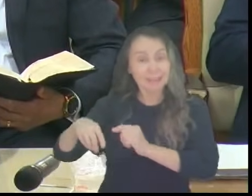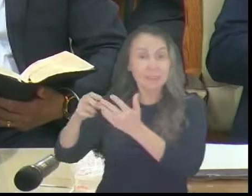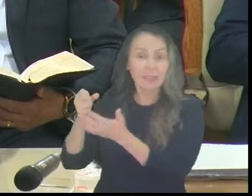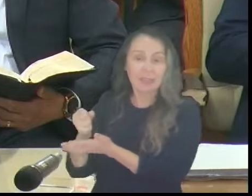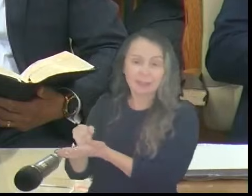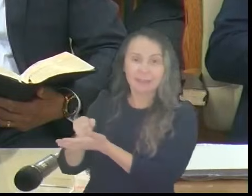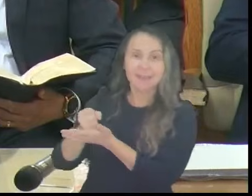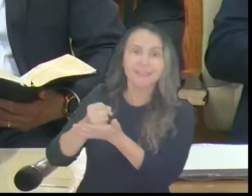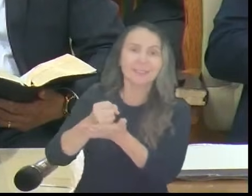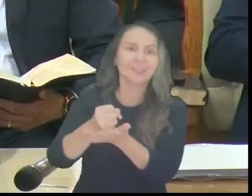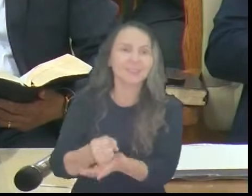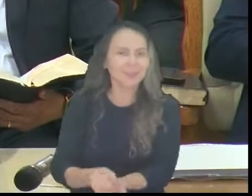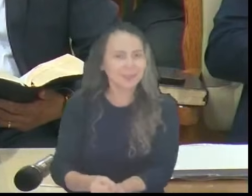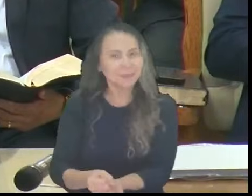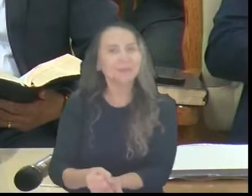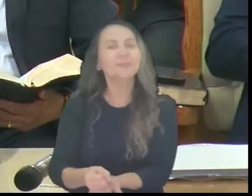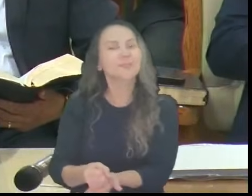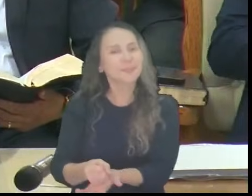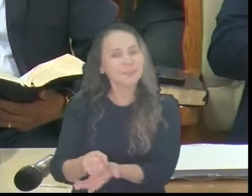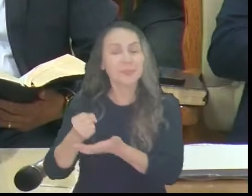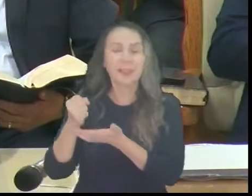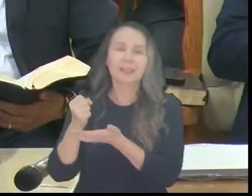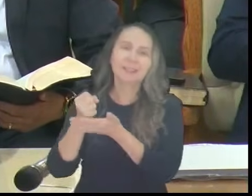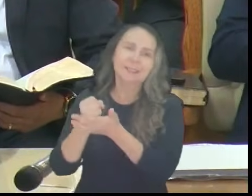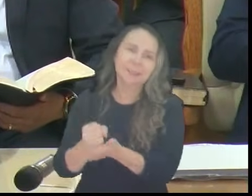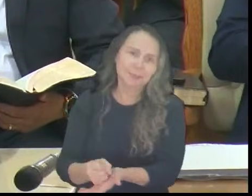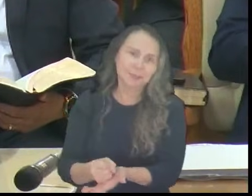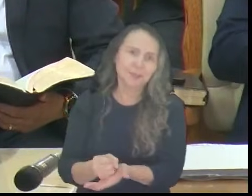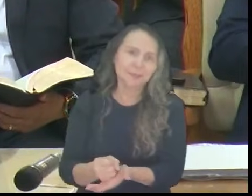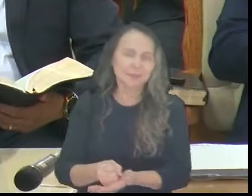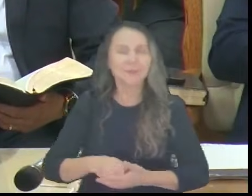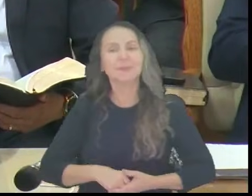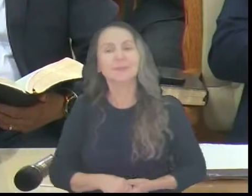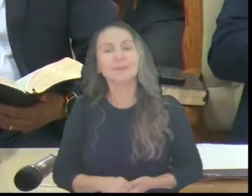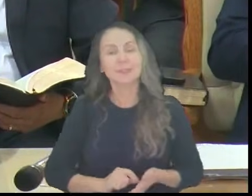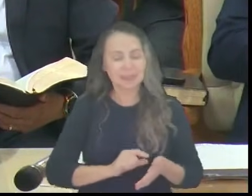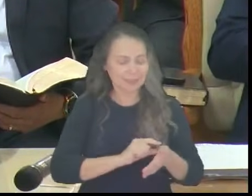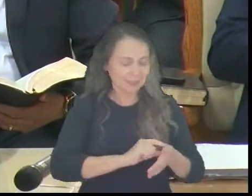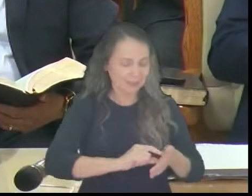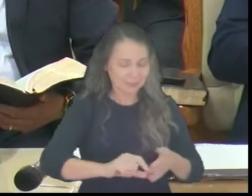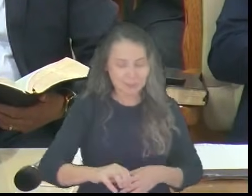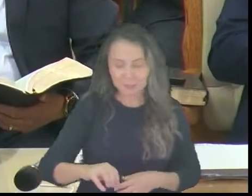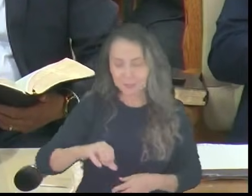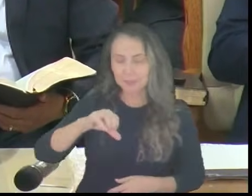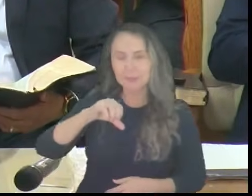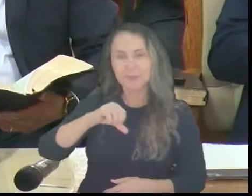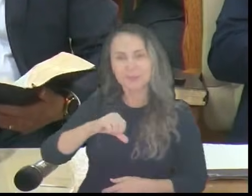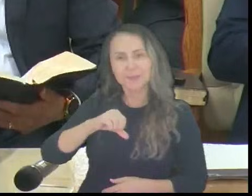Benefício. Por causa de um benefício. Versículo 9, por favor.